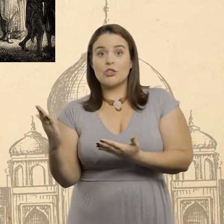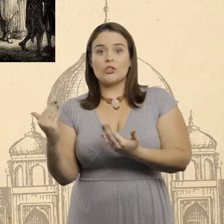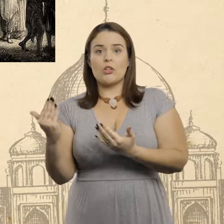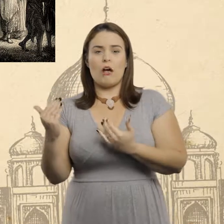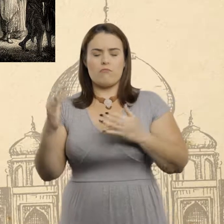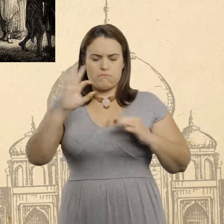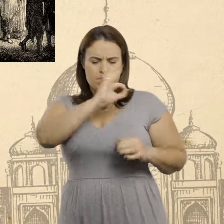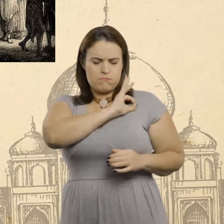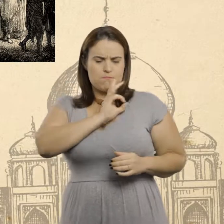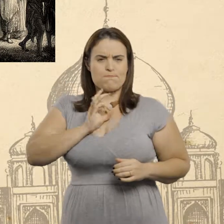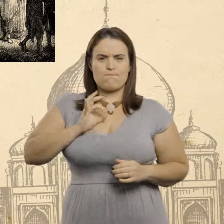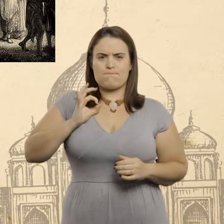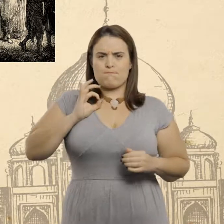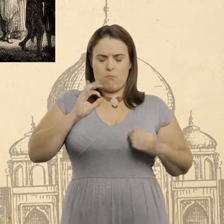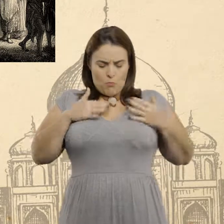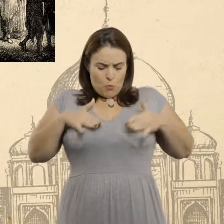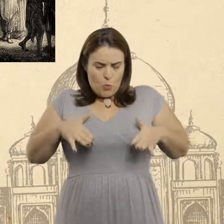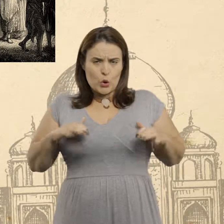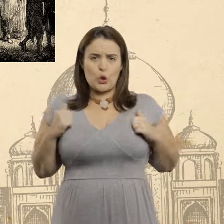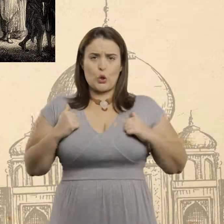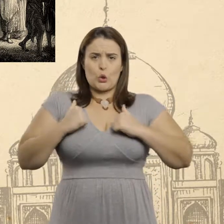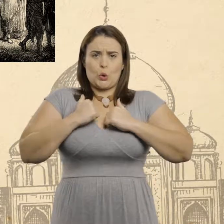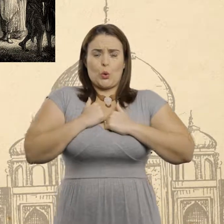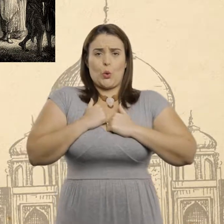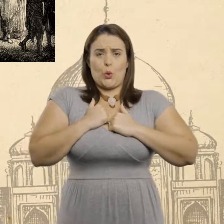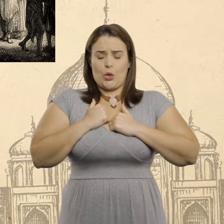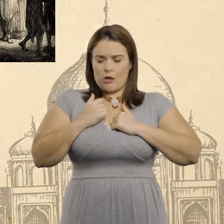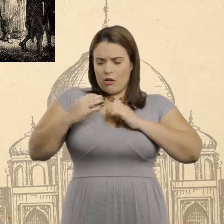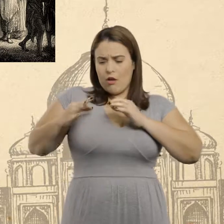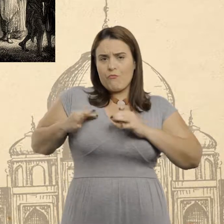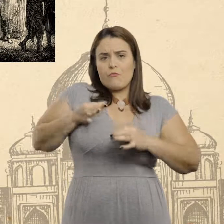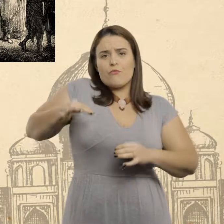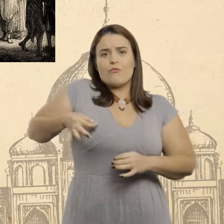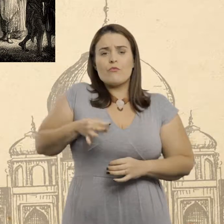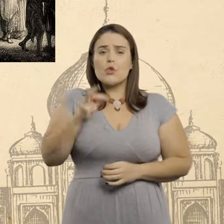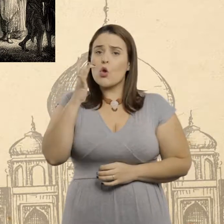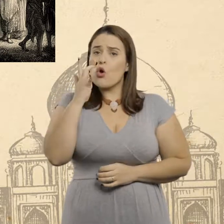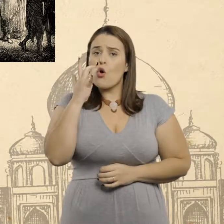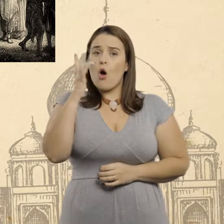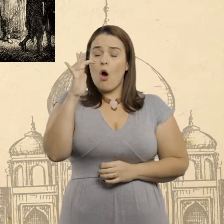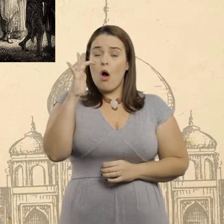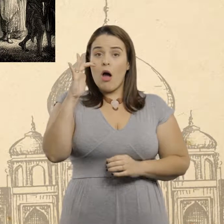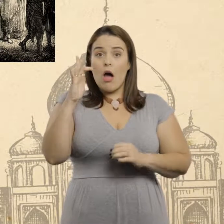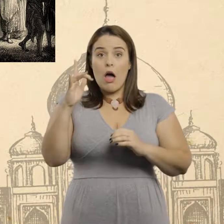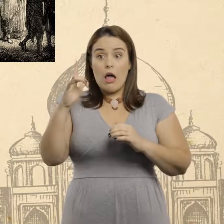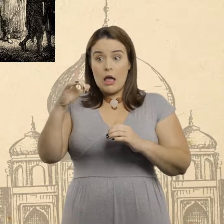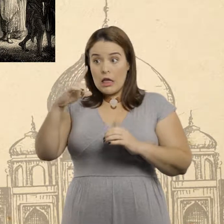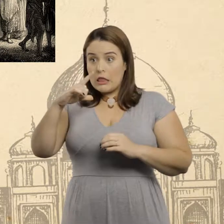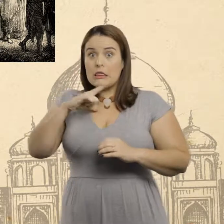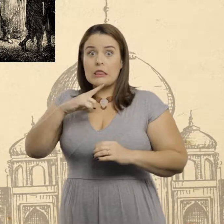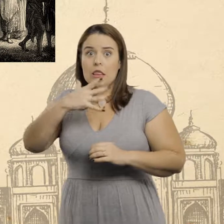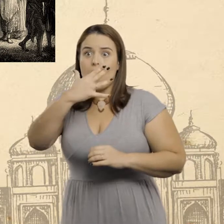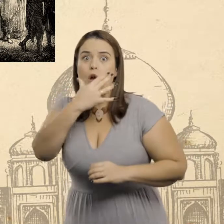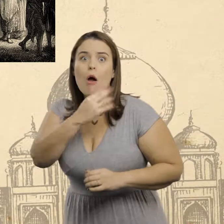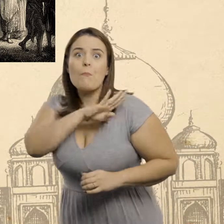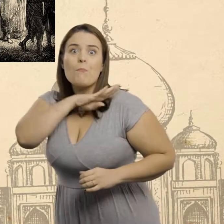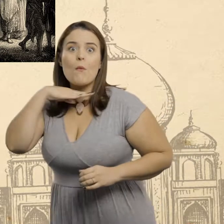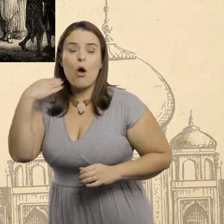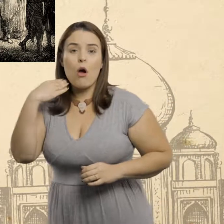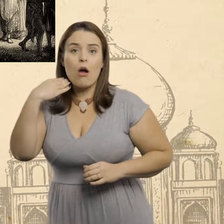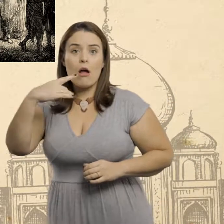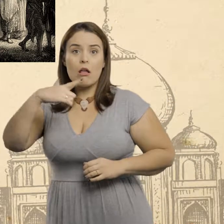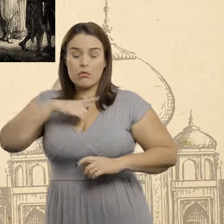usava muitas joias e vestia uma túnica bordada com fios de ouro. Atrás dessa mulher trazia um homem morto